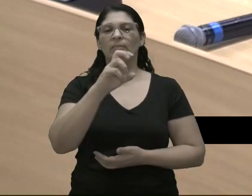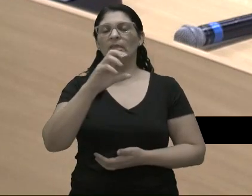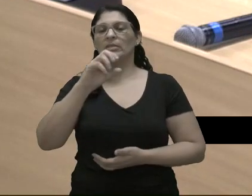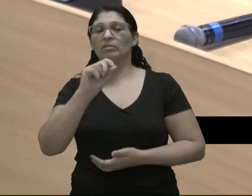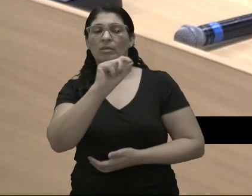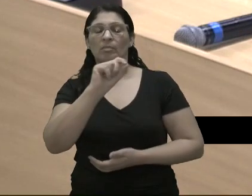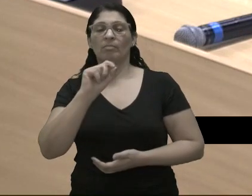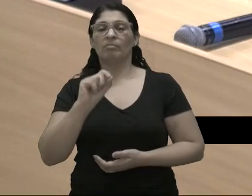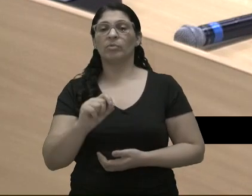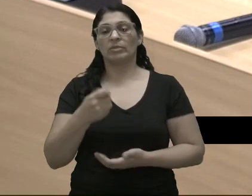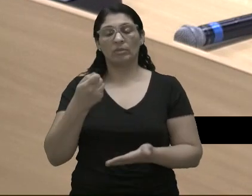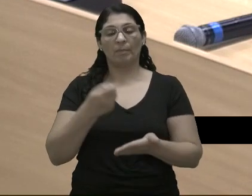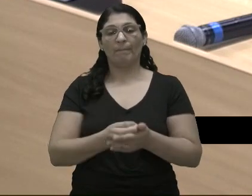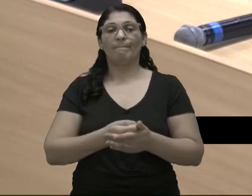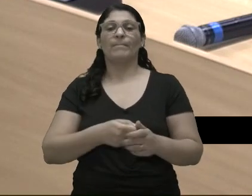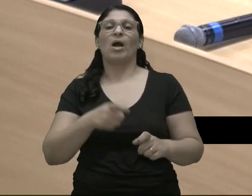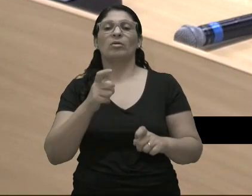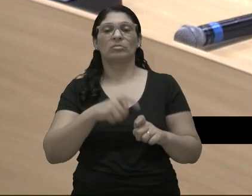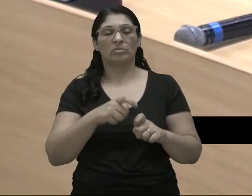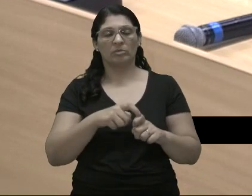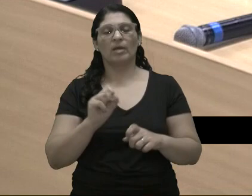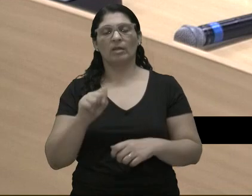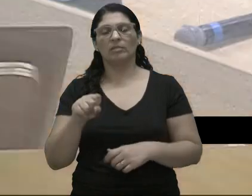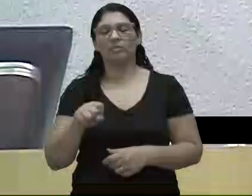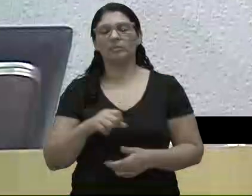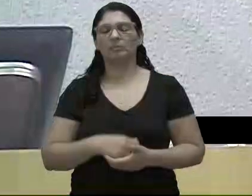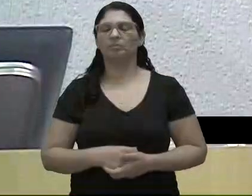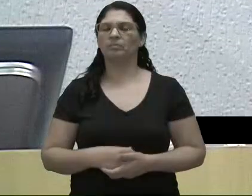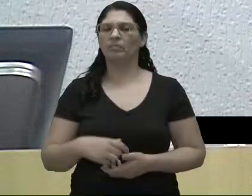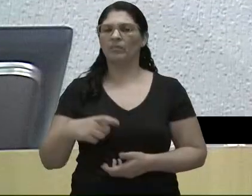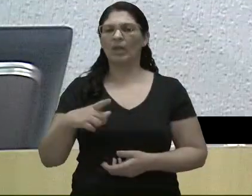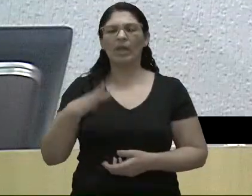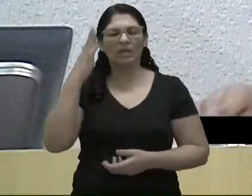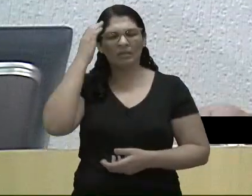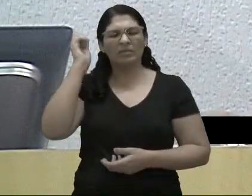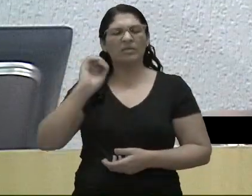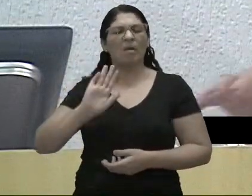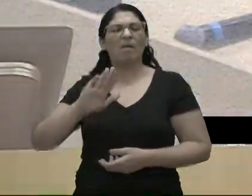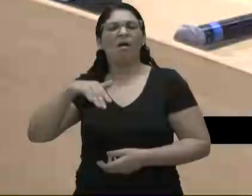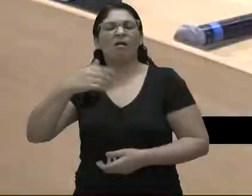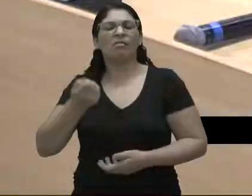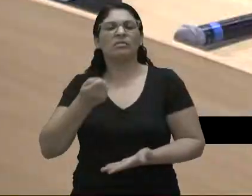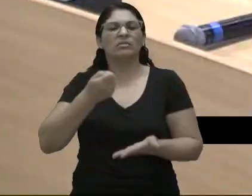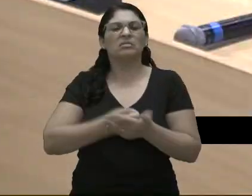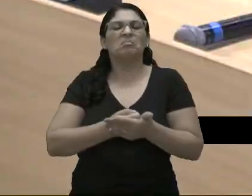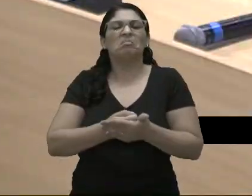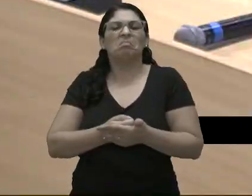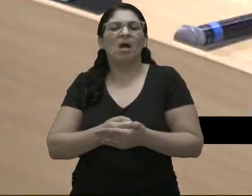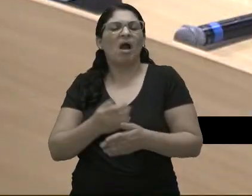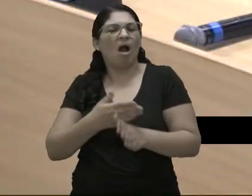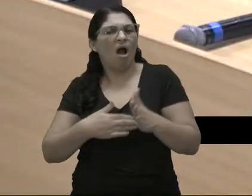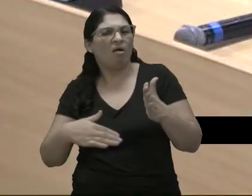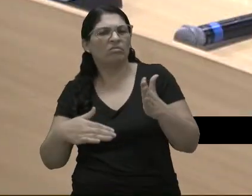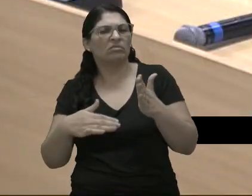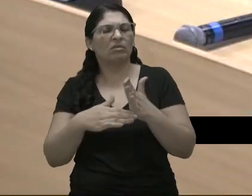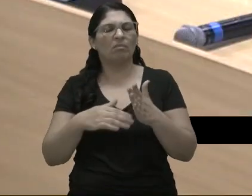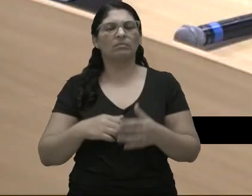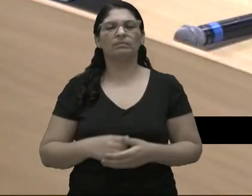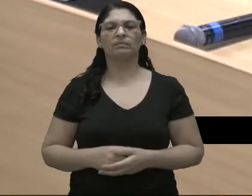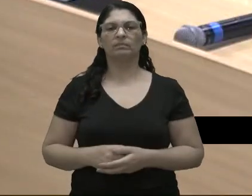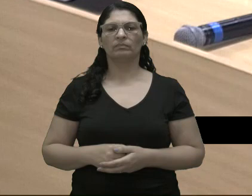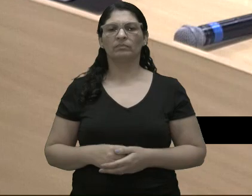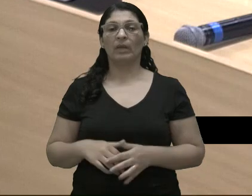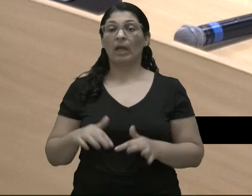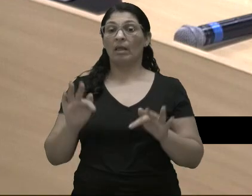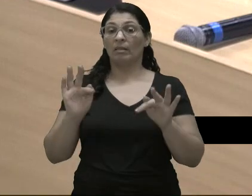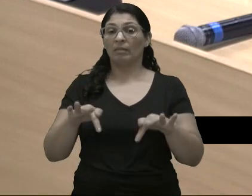médicos? 50%. Tá. E há previsão do restante do pagamento? Até o final dessa semana. Há